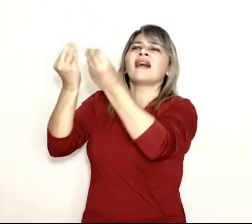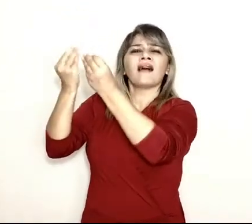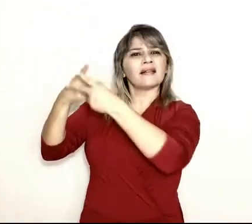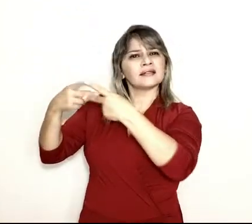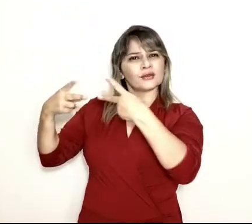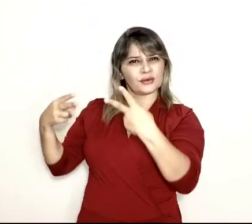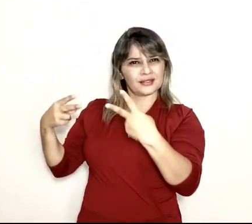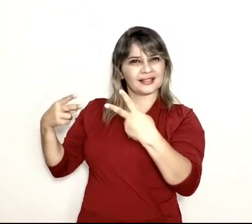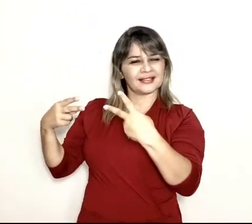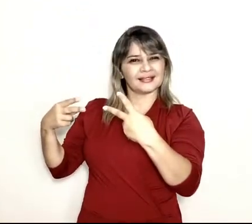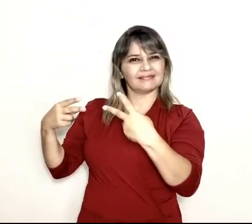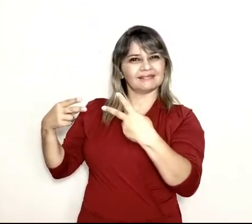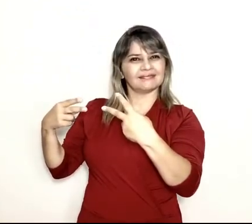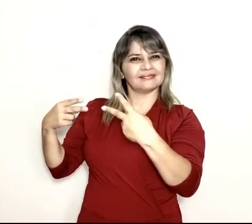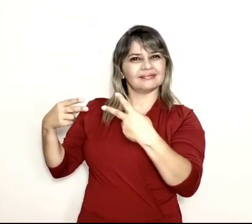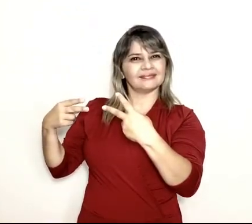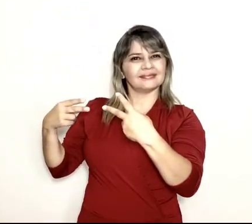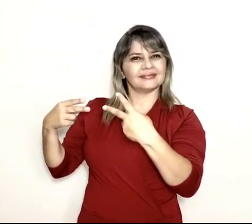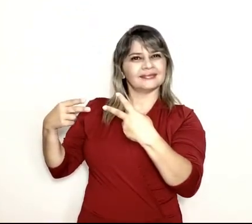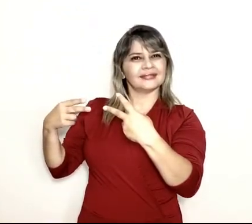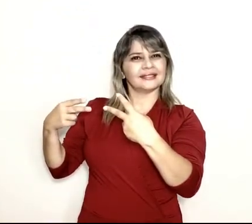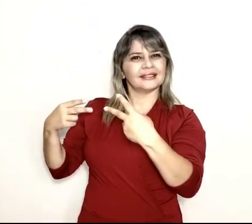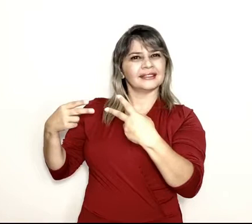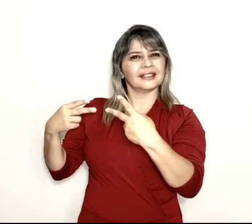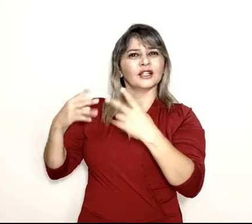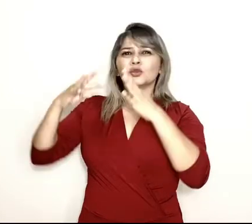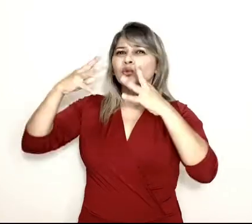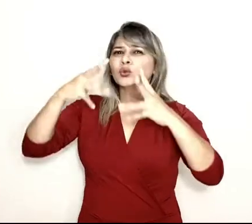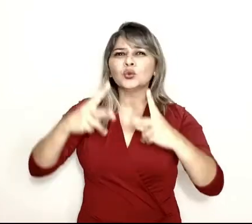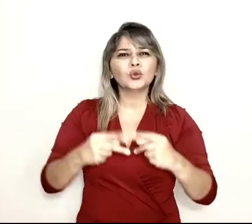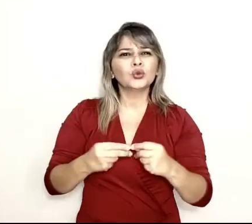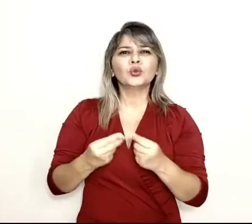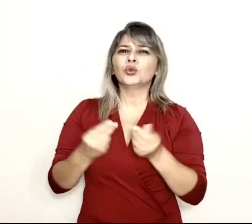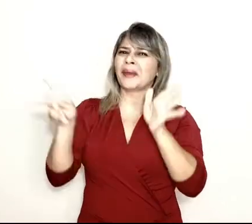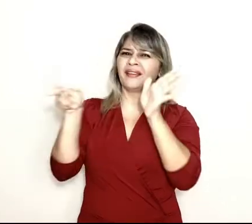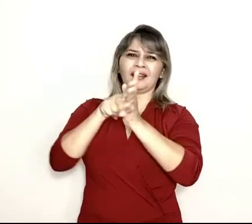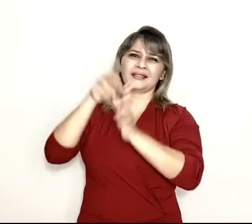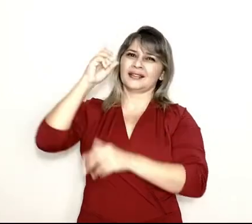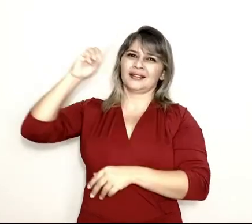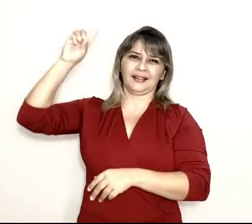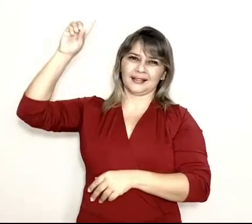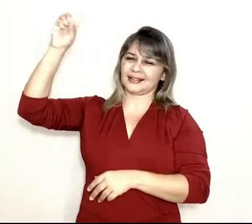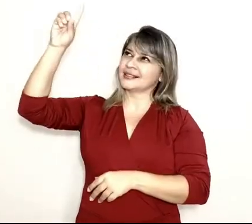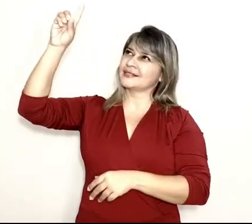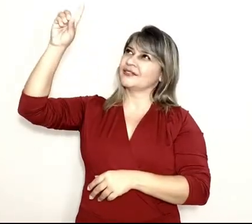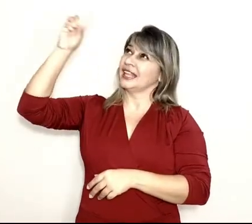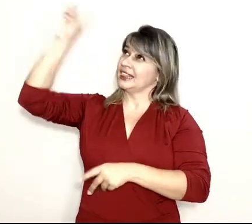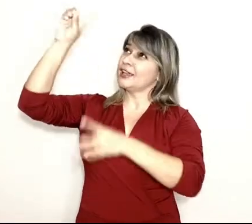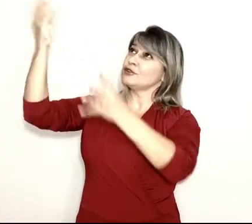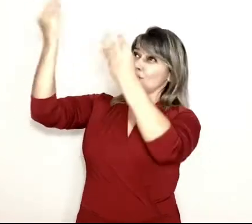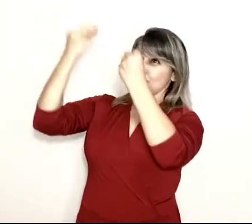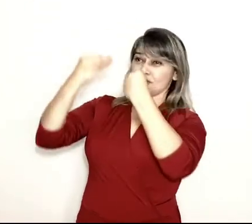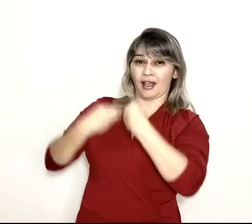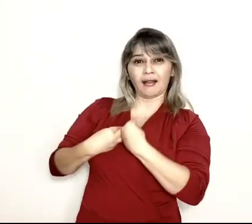louvando a Deus, no momento em que a nação de Israel leva até o Senhor as